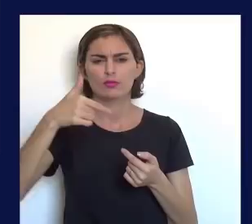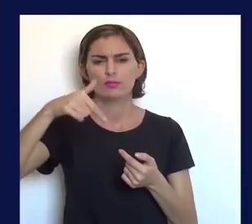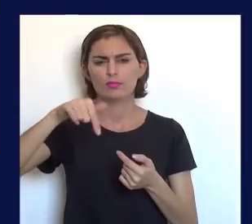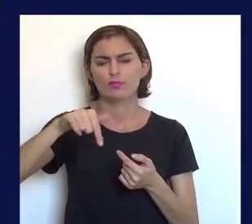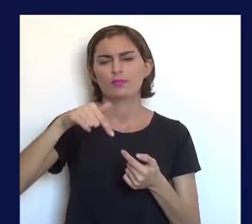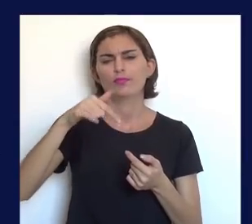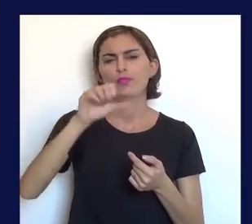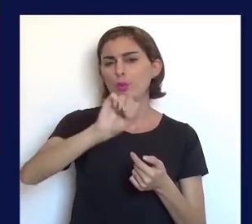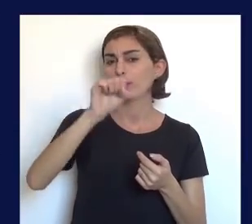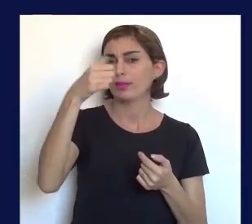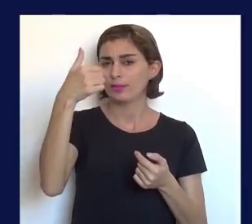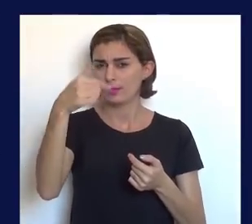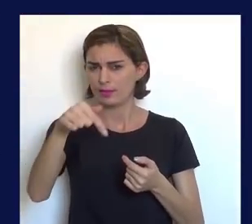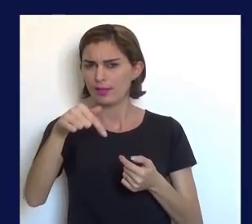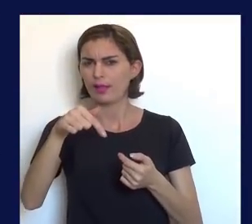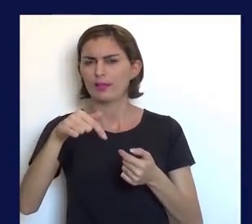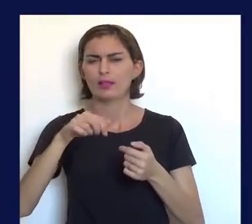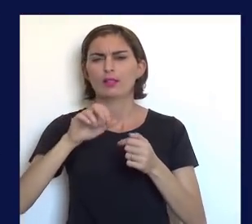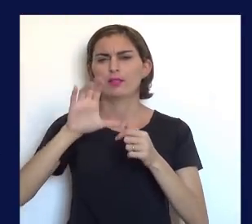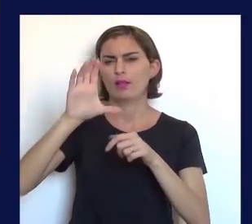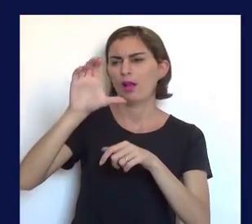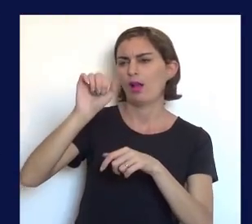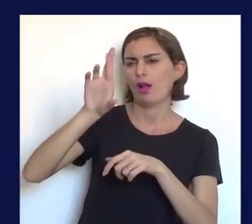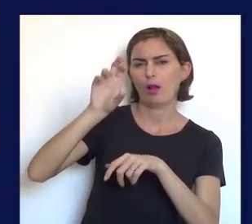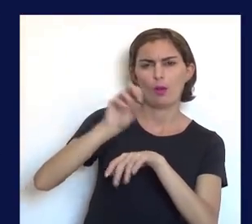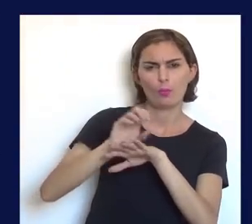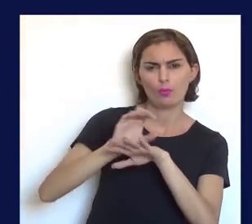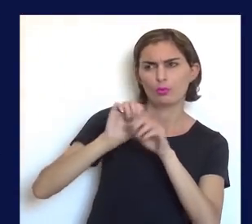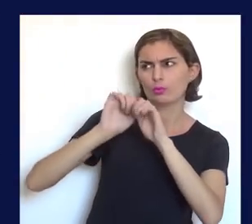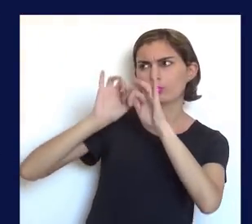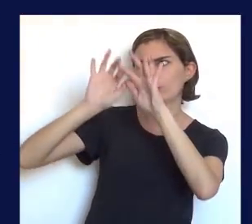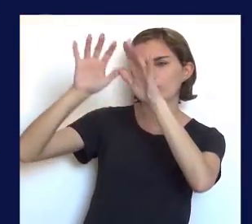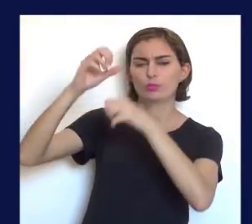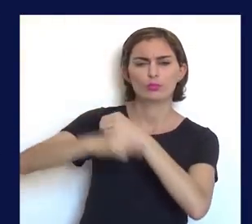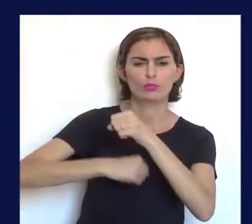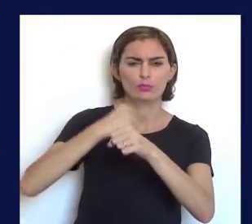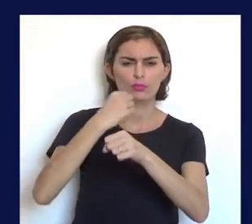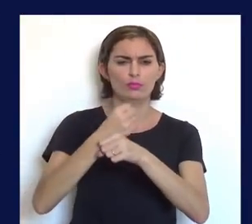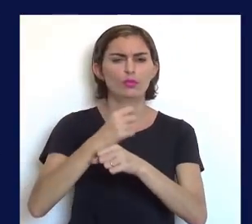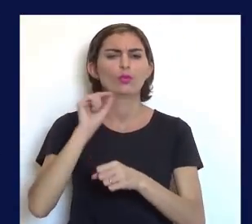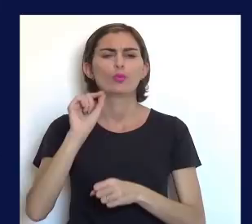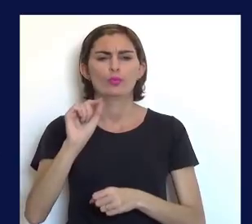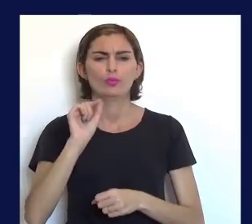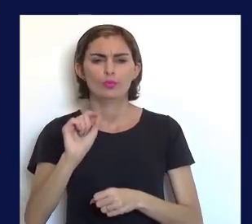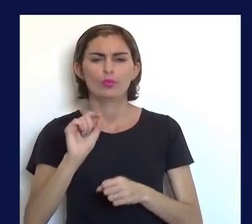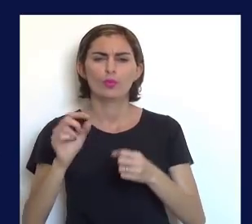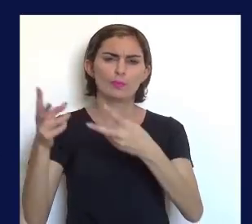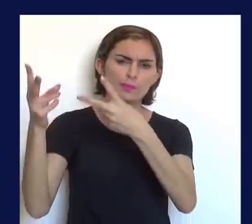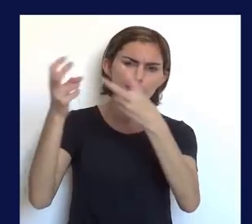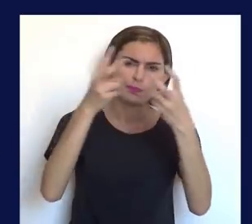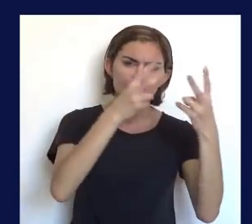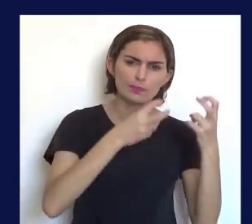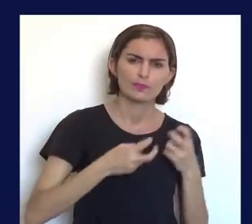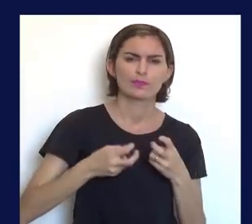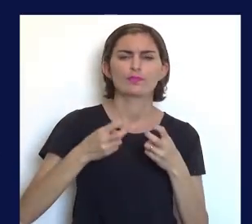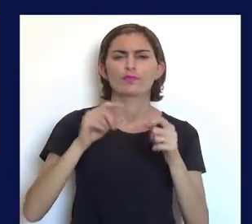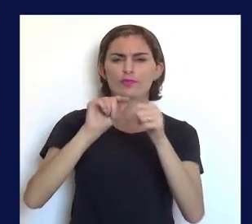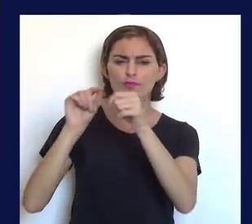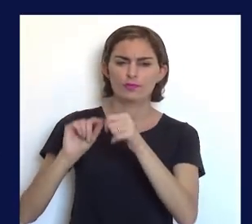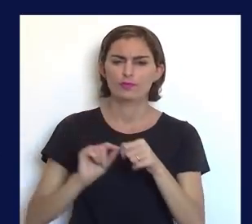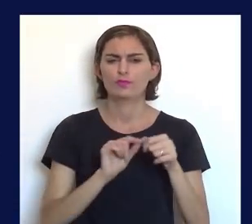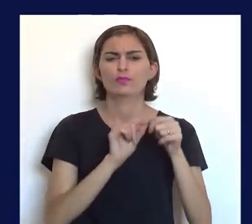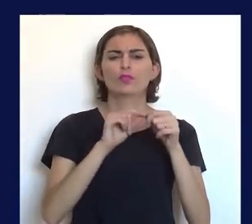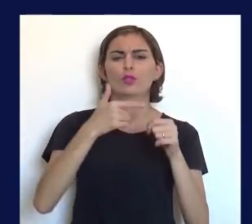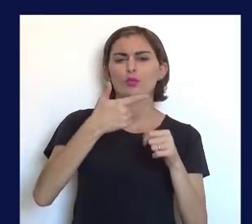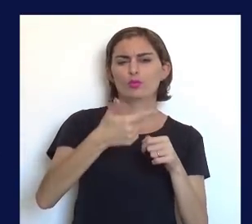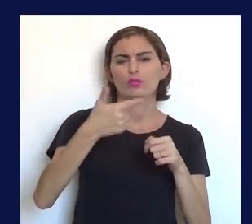287 mil toneladas de carbono na atmosfera por ano, equivalente à absorção